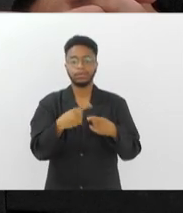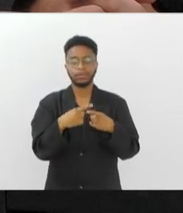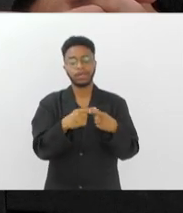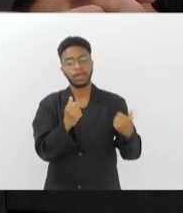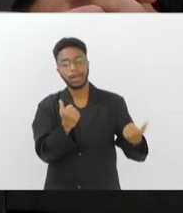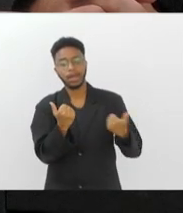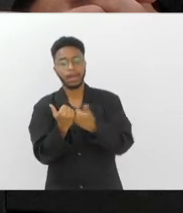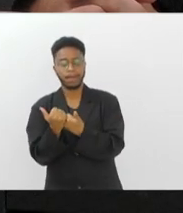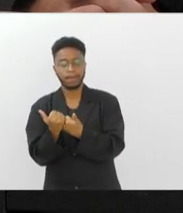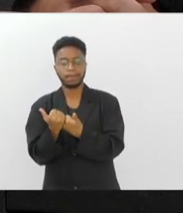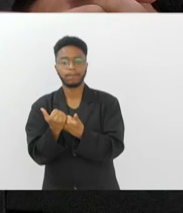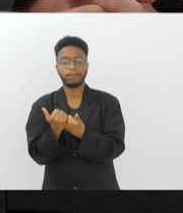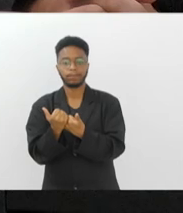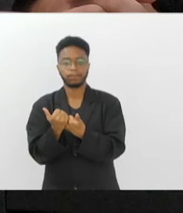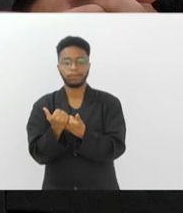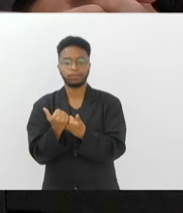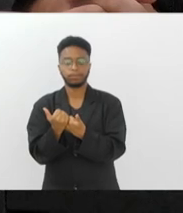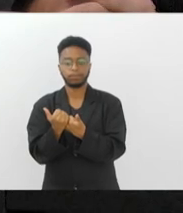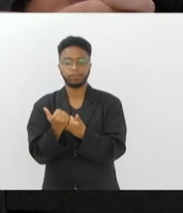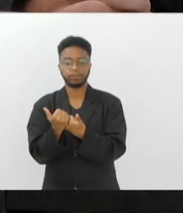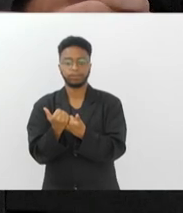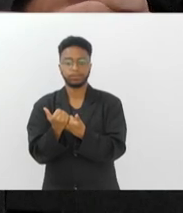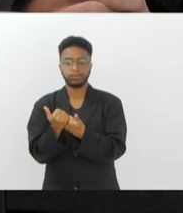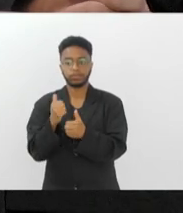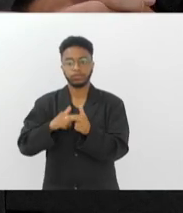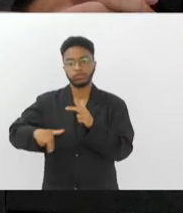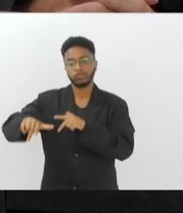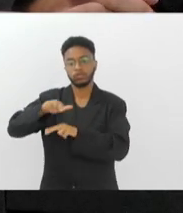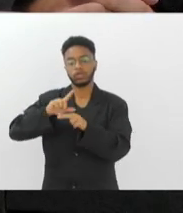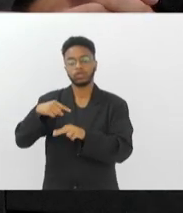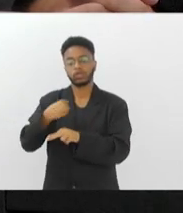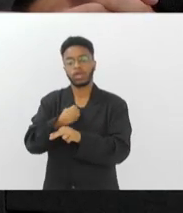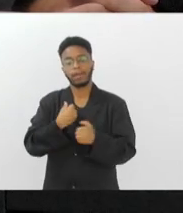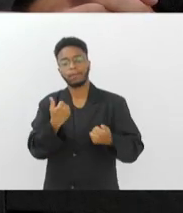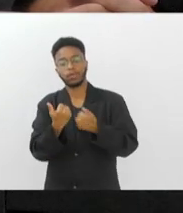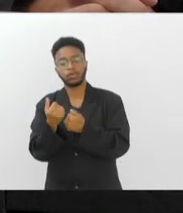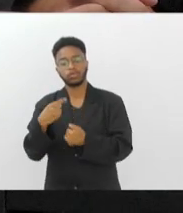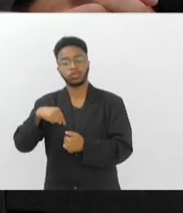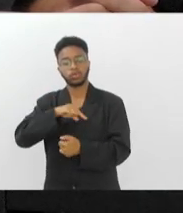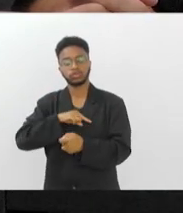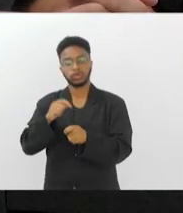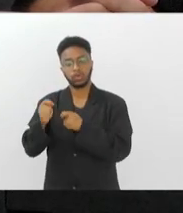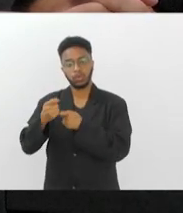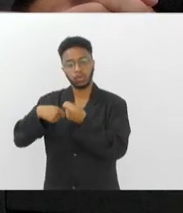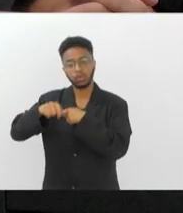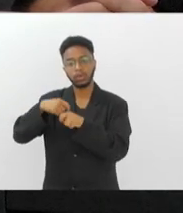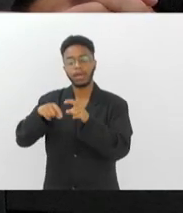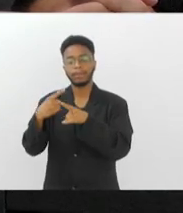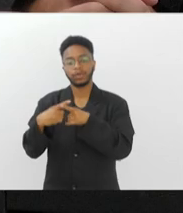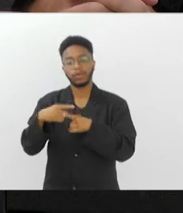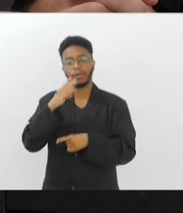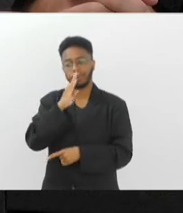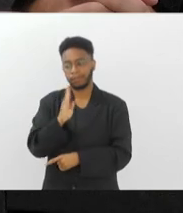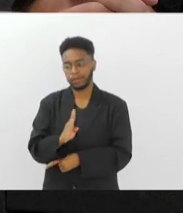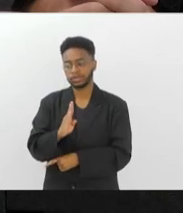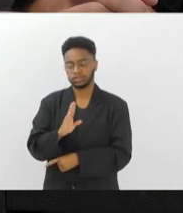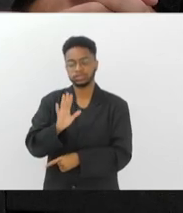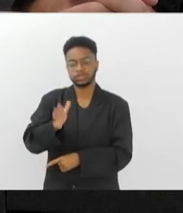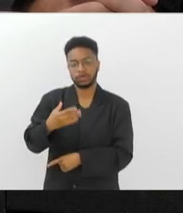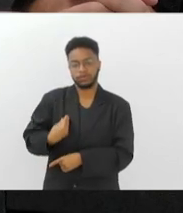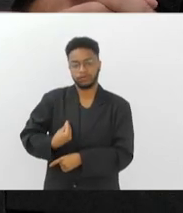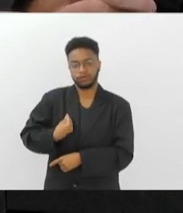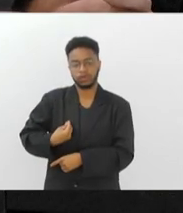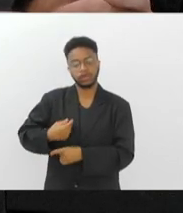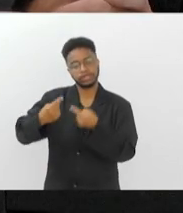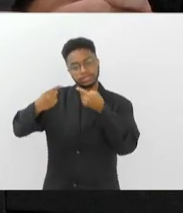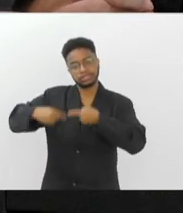diversificação, para o esforço da diversificação da nossa economia. O Brasil enfrentou desafios semelhantes. Hoje